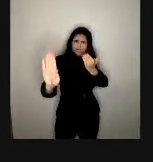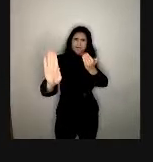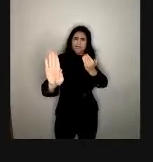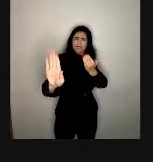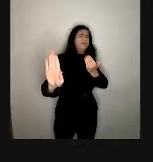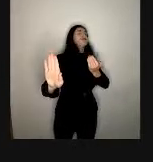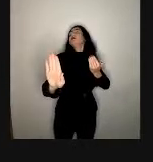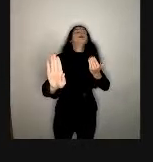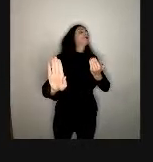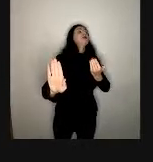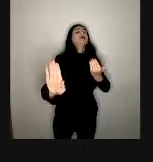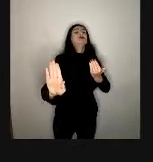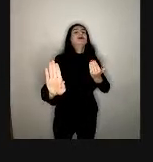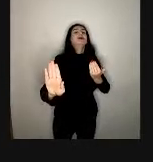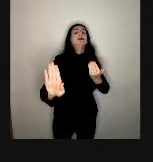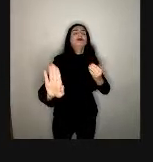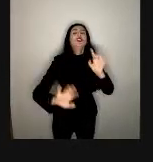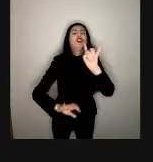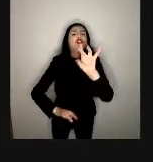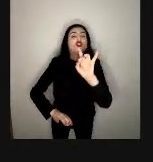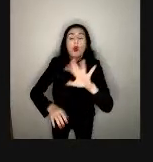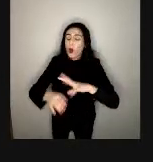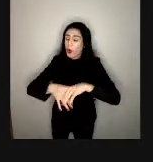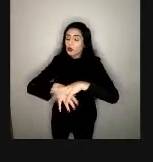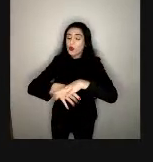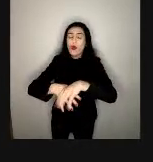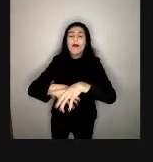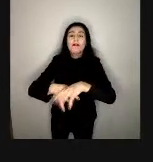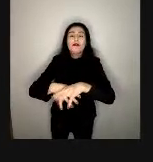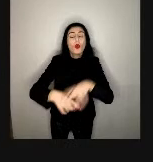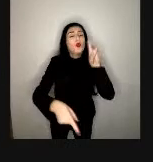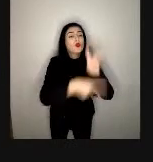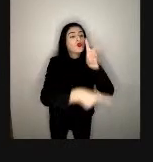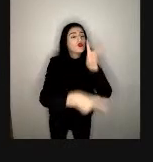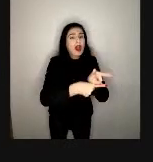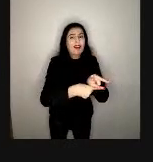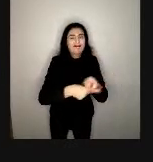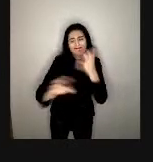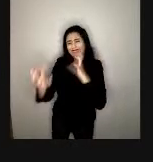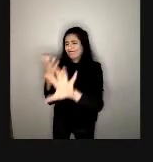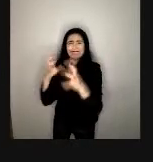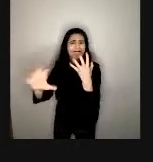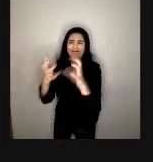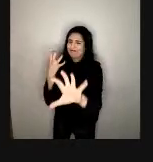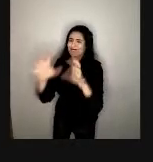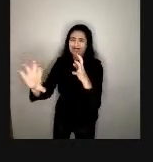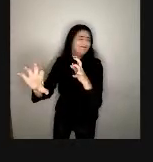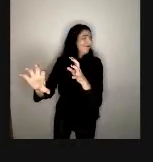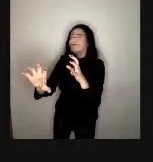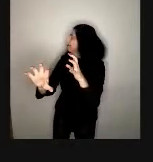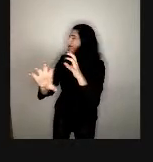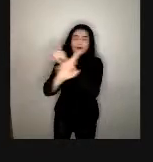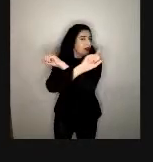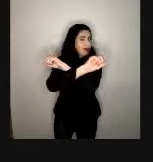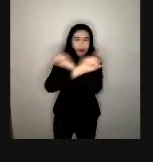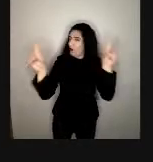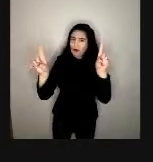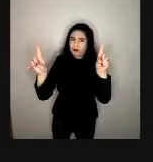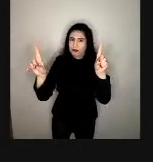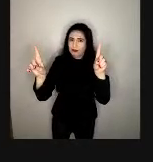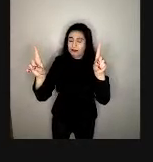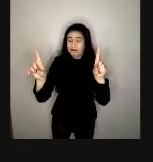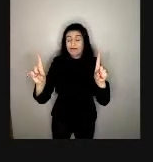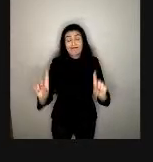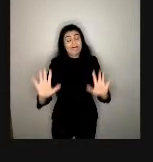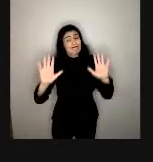relação do médico era com a doença e não com a pessoa. E isso faz com que, na verdade,